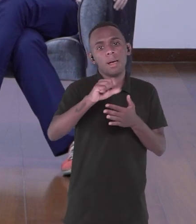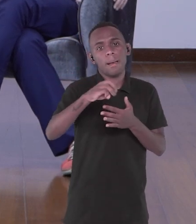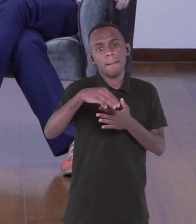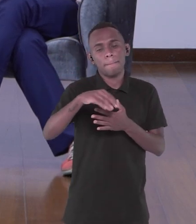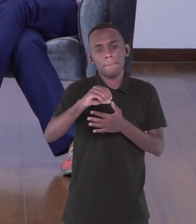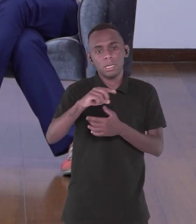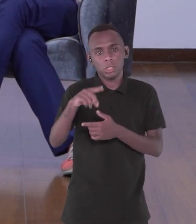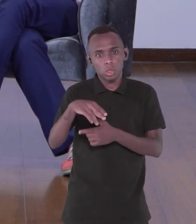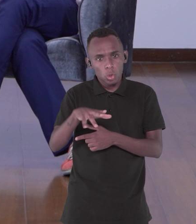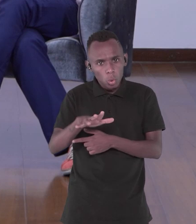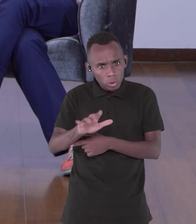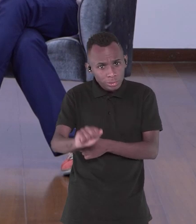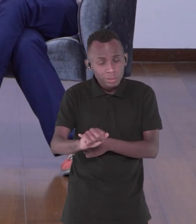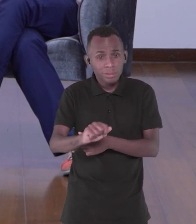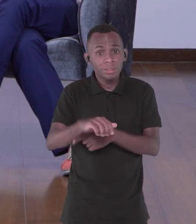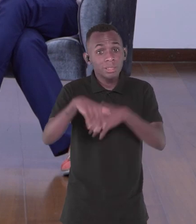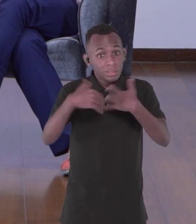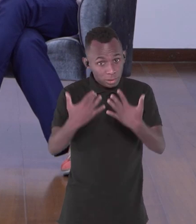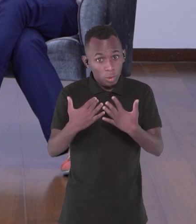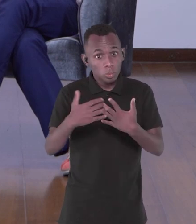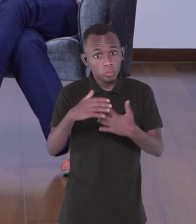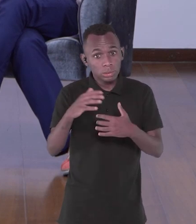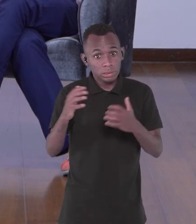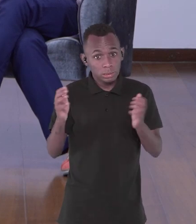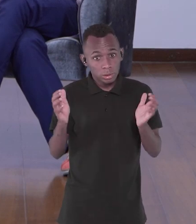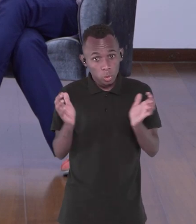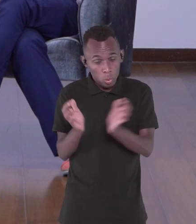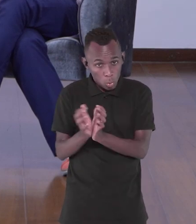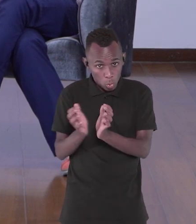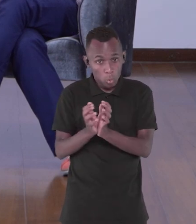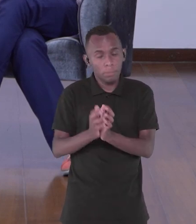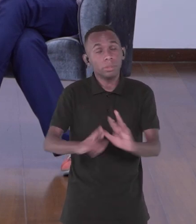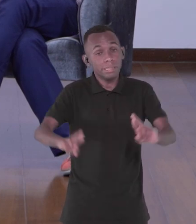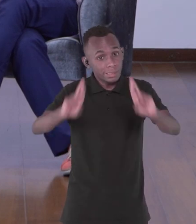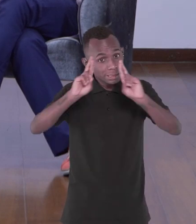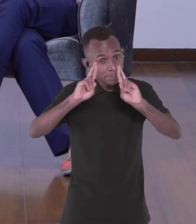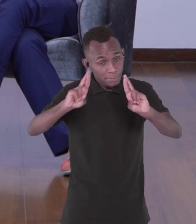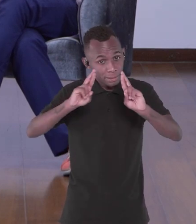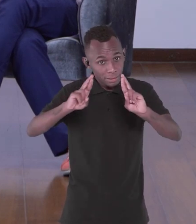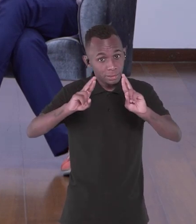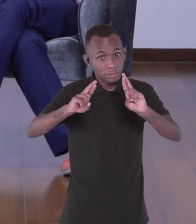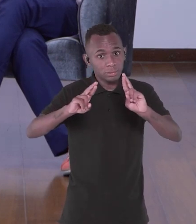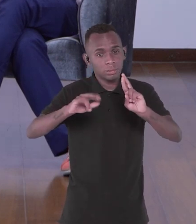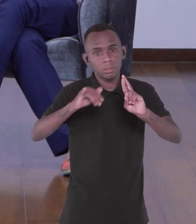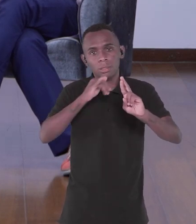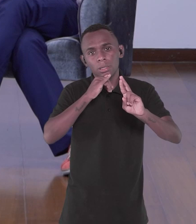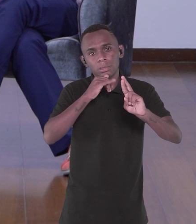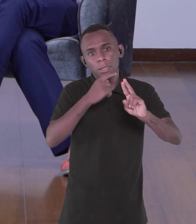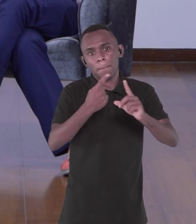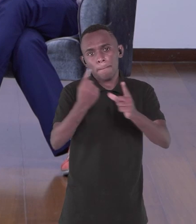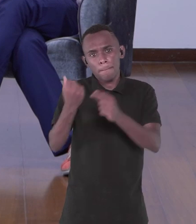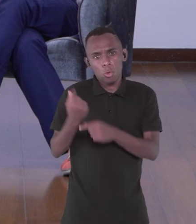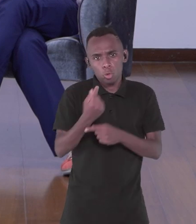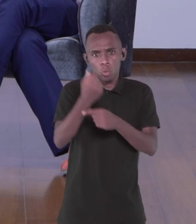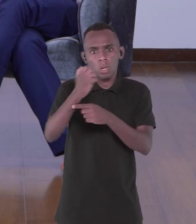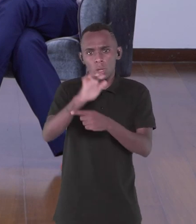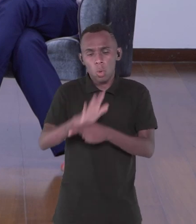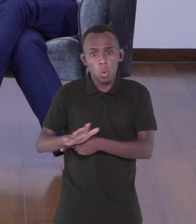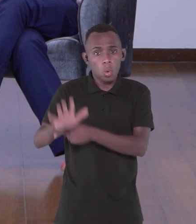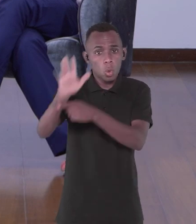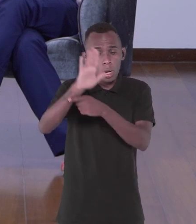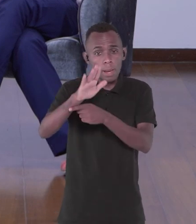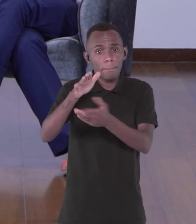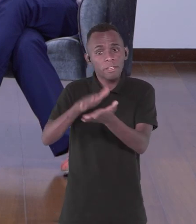período. Essa geração, e a minha esperança pelo menos, que pegue o euro, o franco suíço dele, e